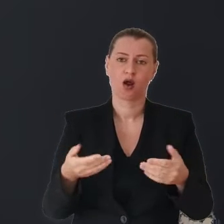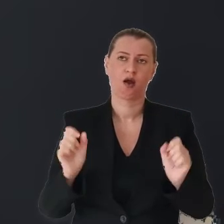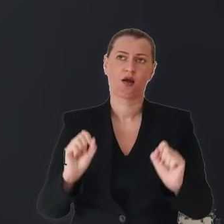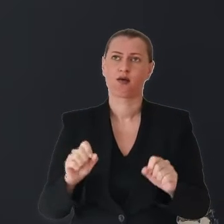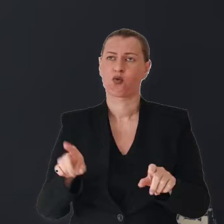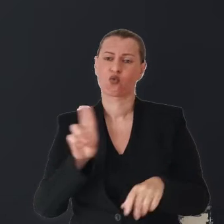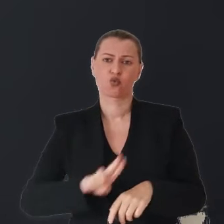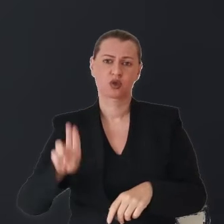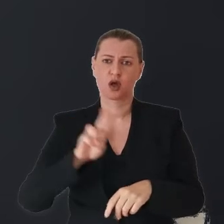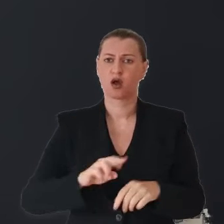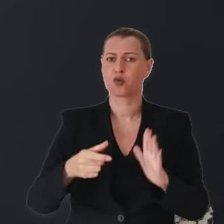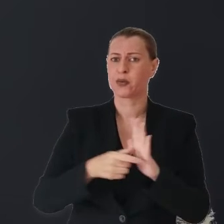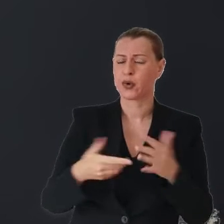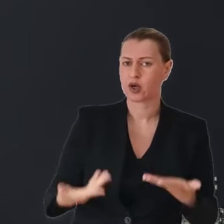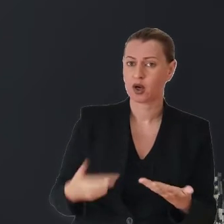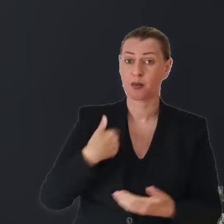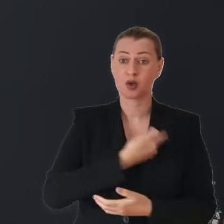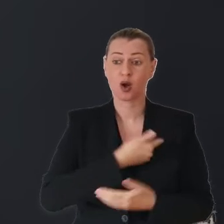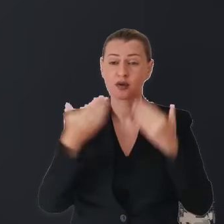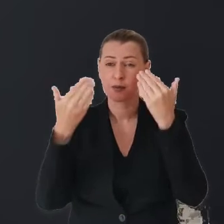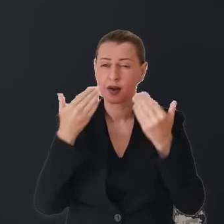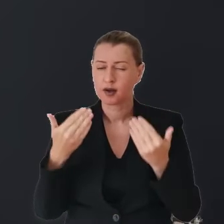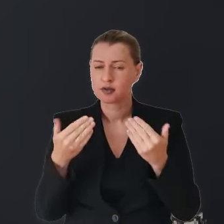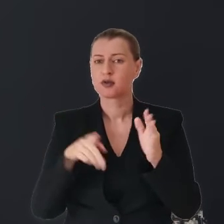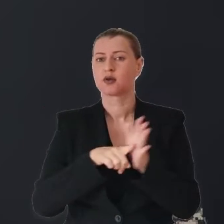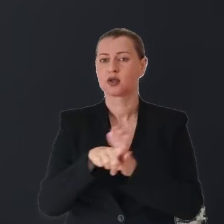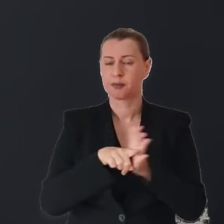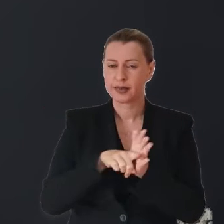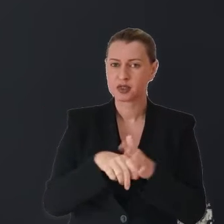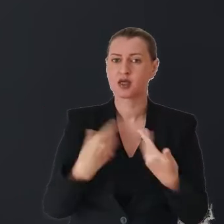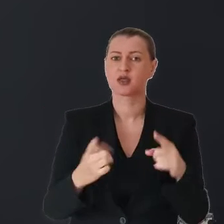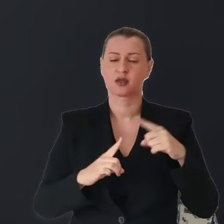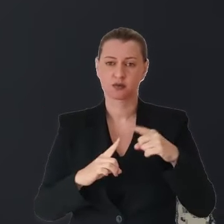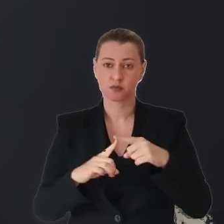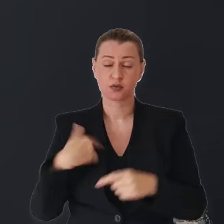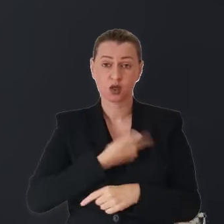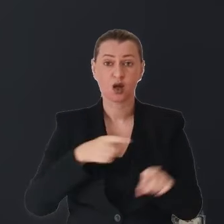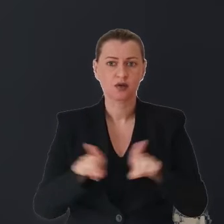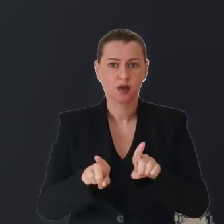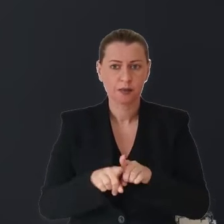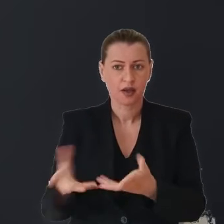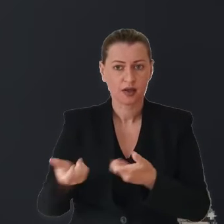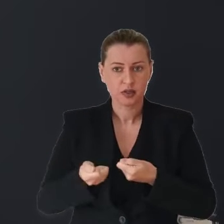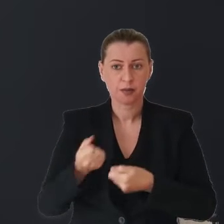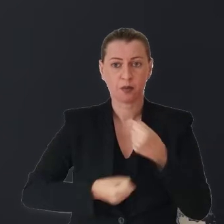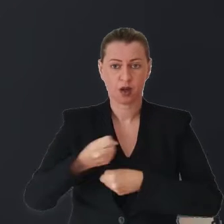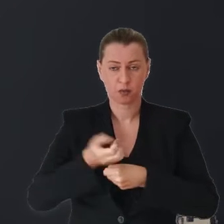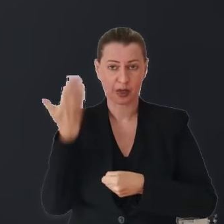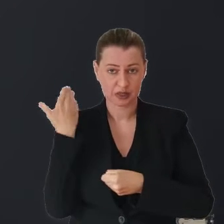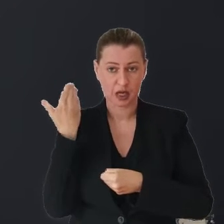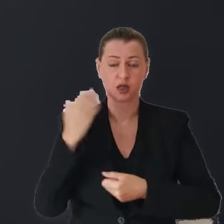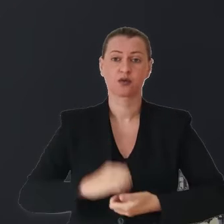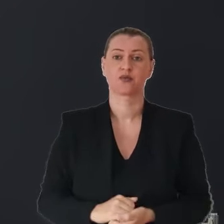algum programa, e aí a gente está analisando essas pesquisas, né, desse tipo, e a gente também recebeu o ano passado,